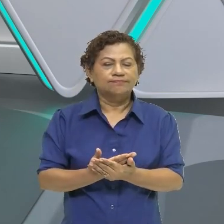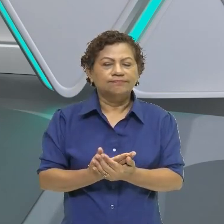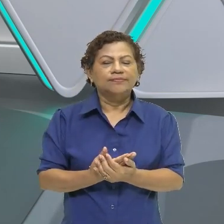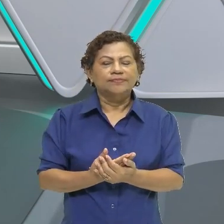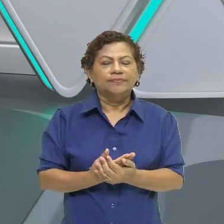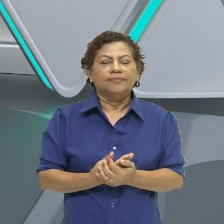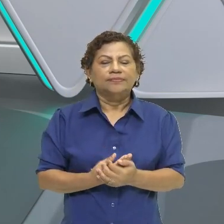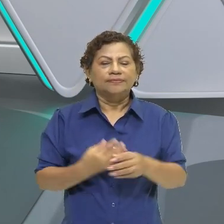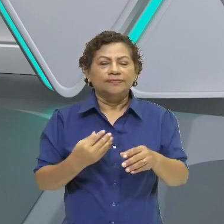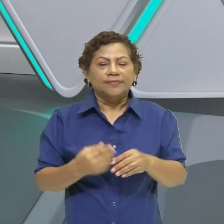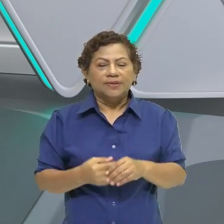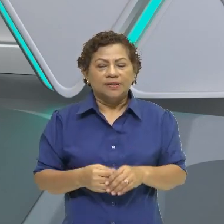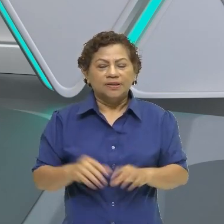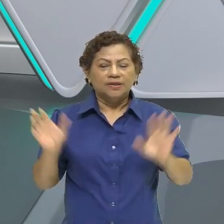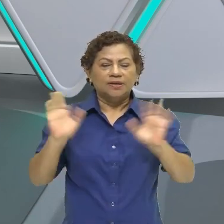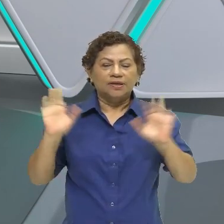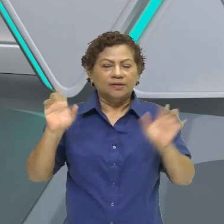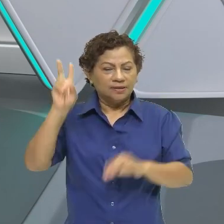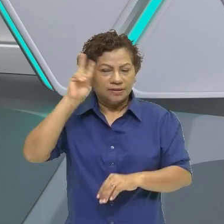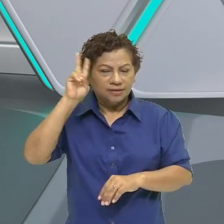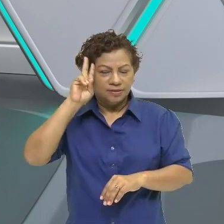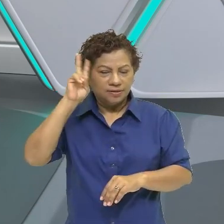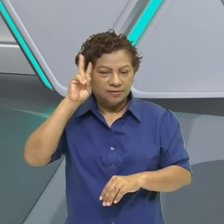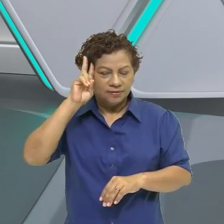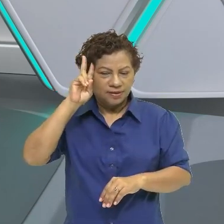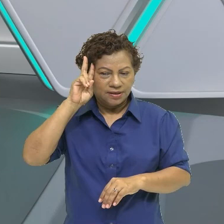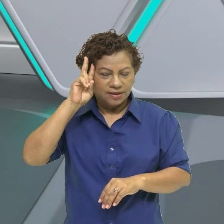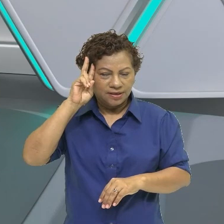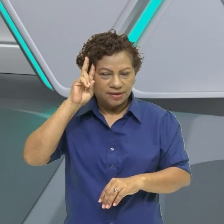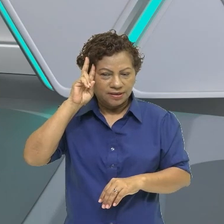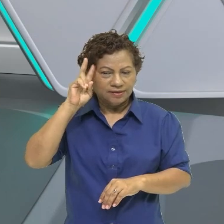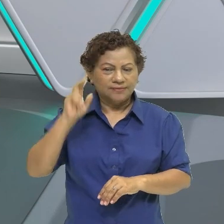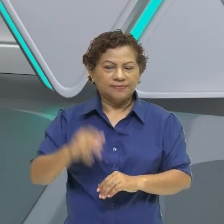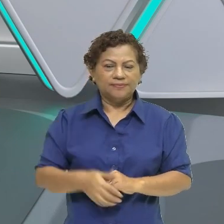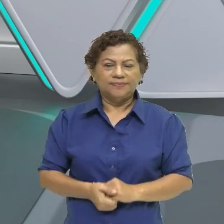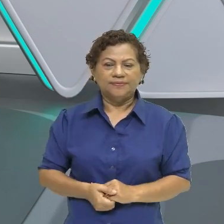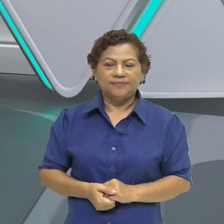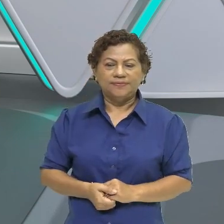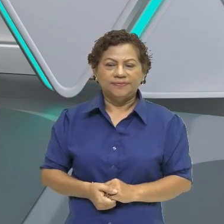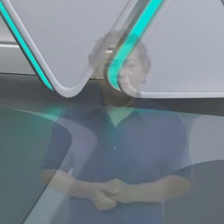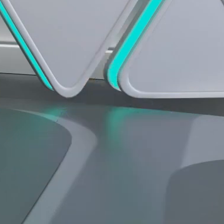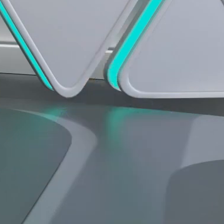certo? E até segunda-feira. Até segunda-feira com a nossa segunda avaliação. Boa noite.